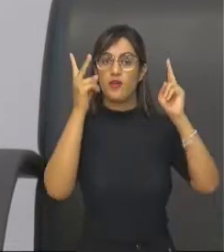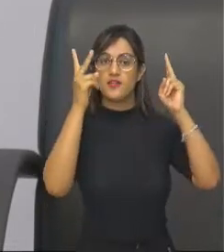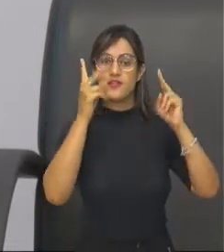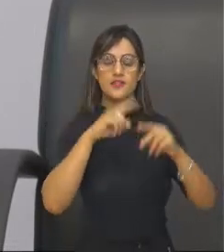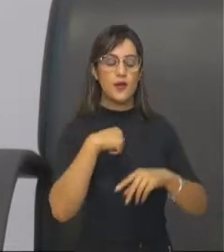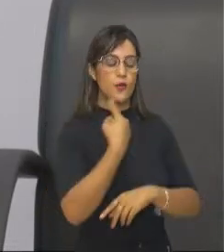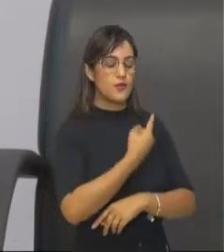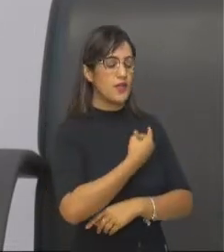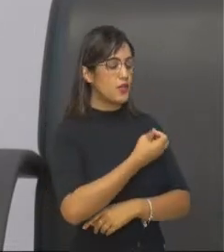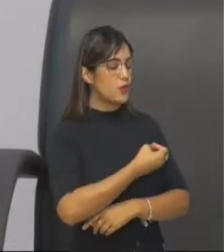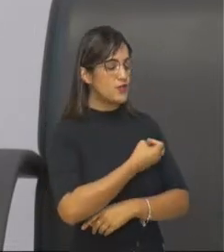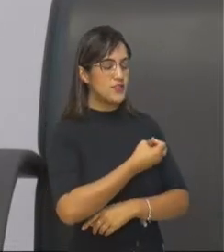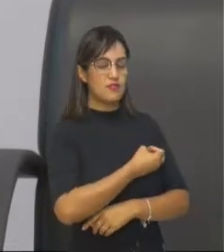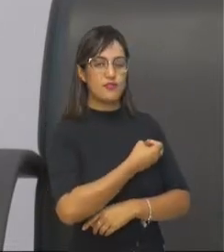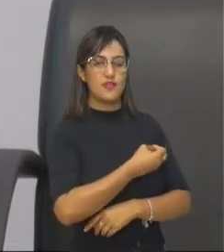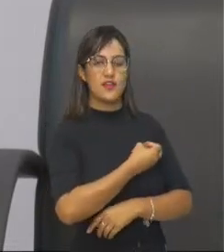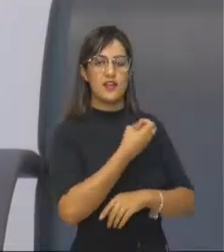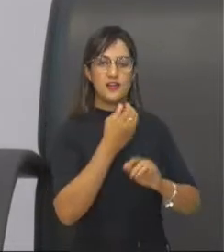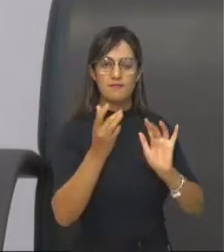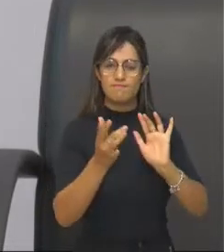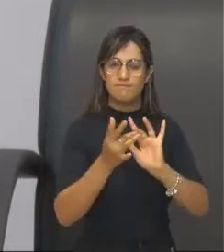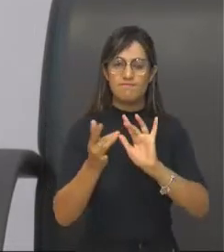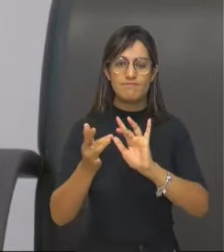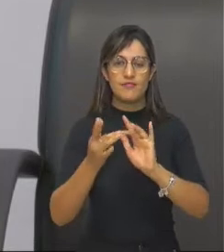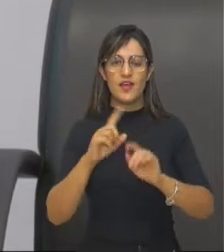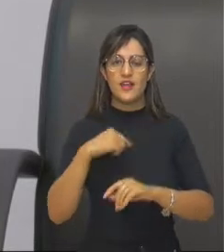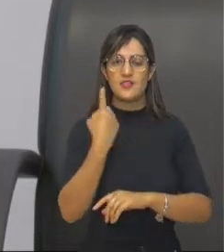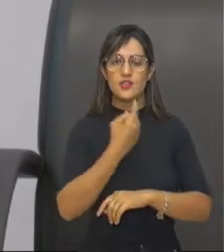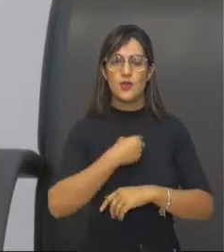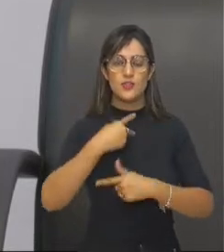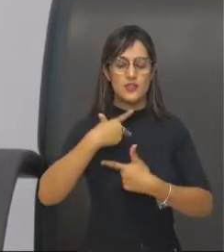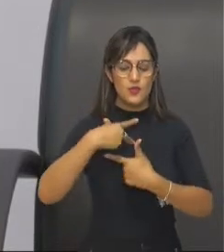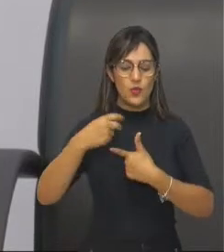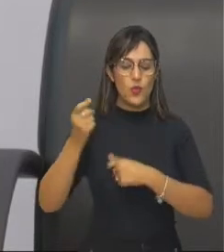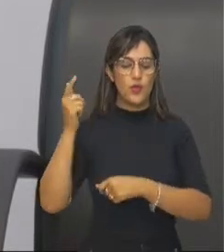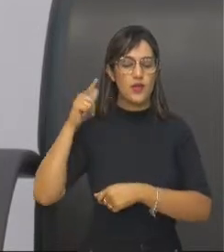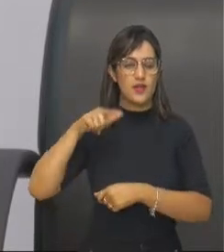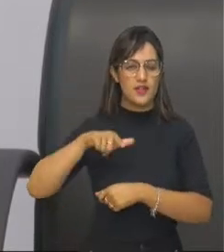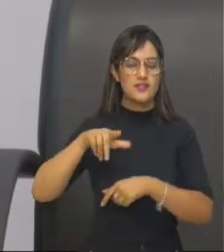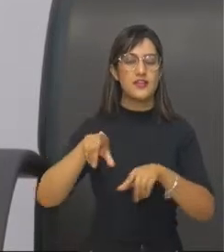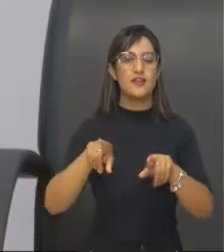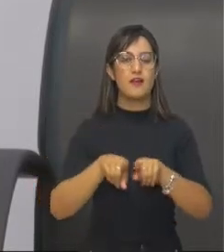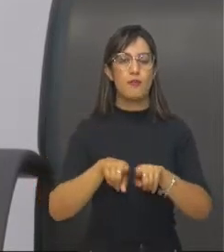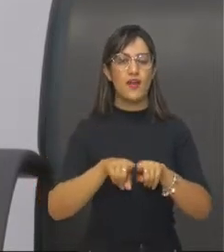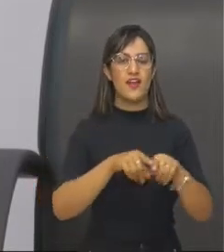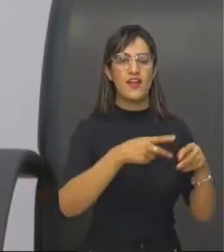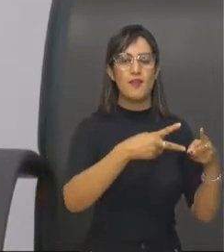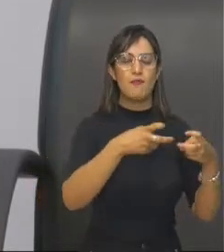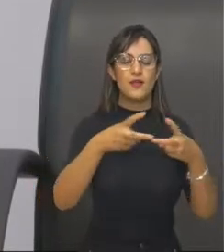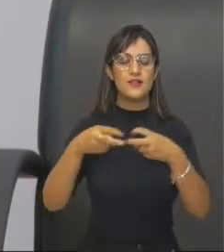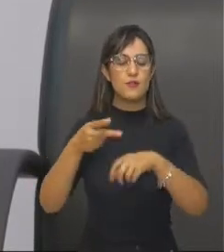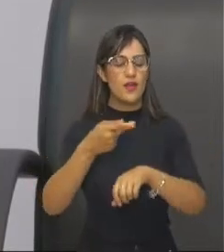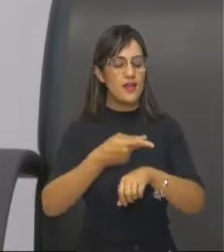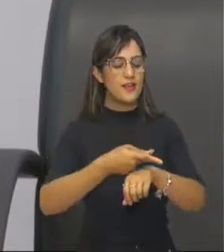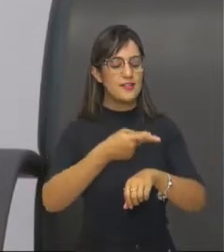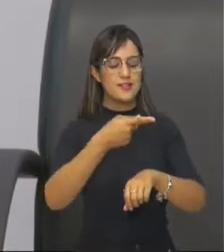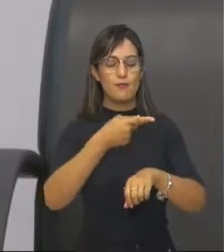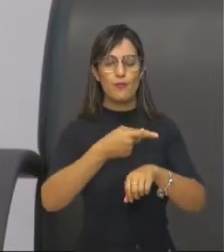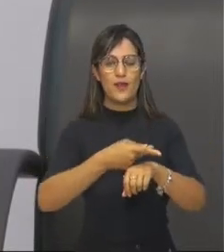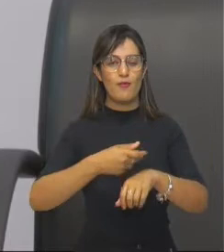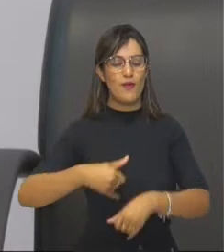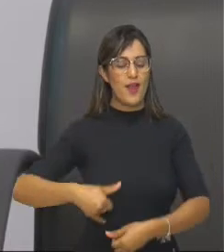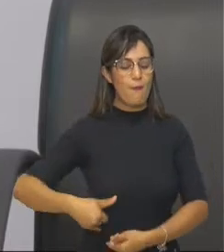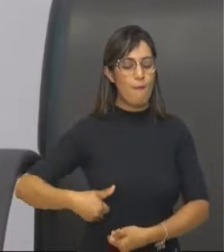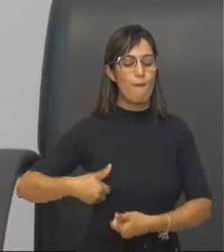vida, com relação às nossas conquistas também, né? Ver esse prêmio é muito orgulho, gente. É